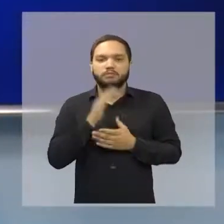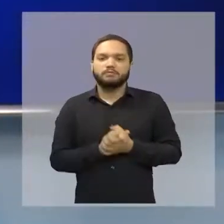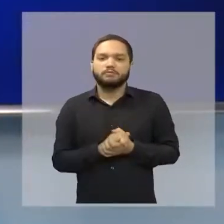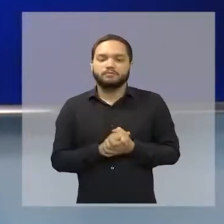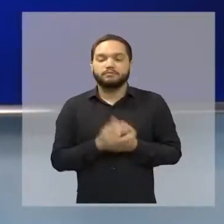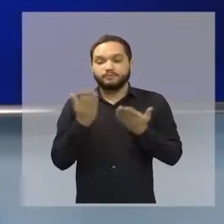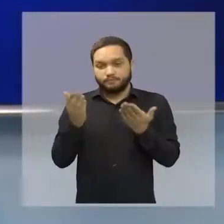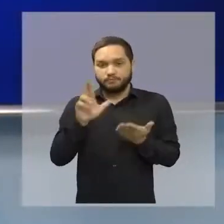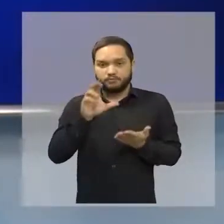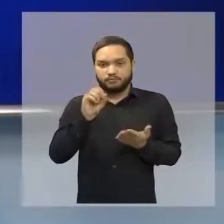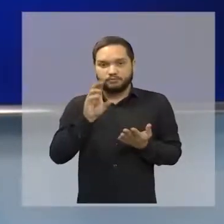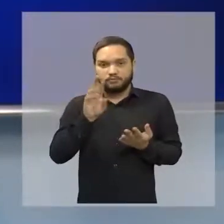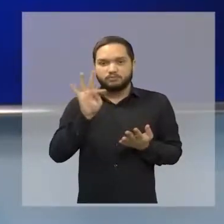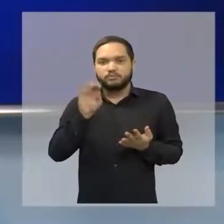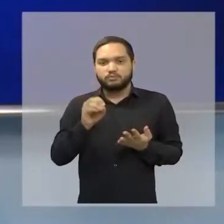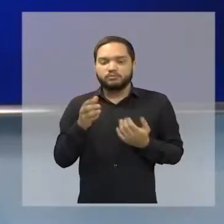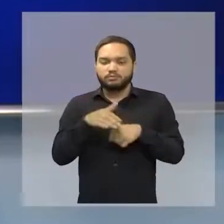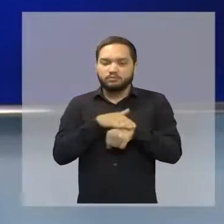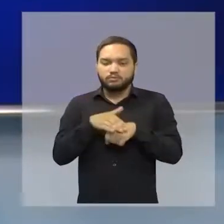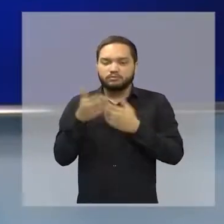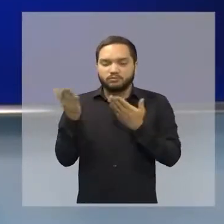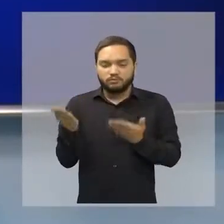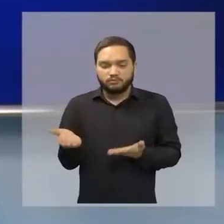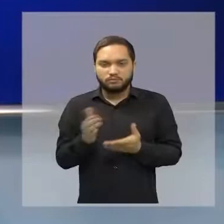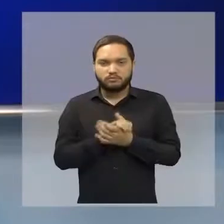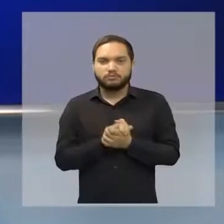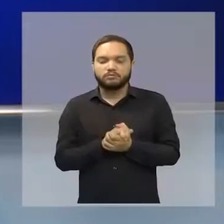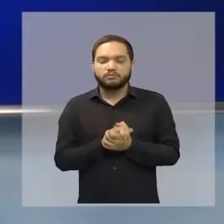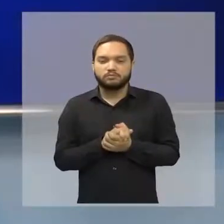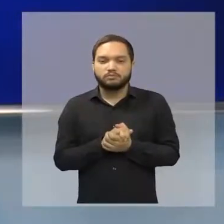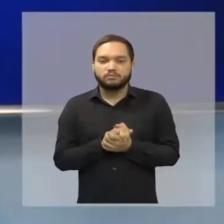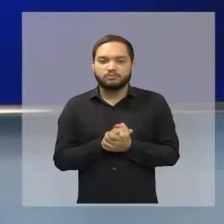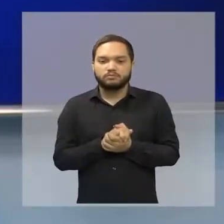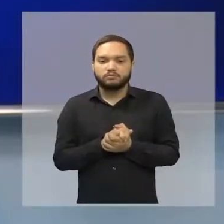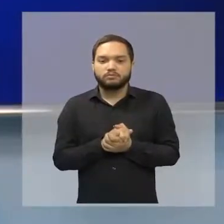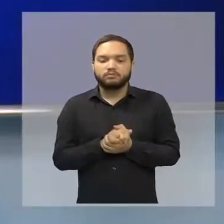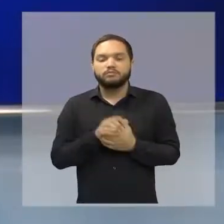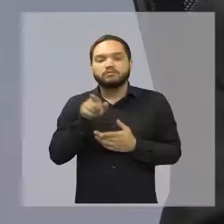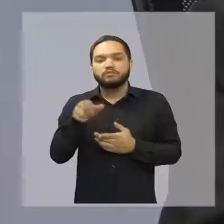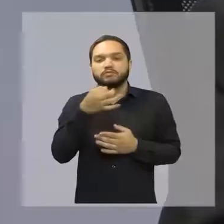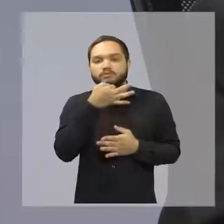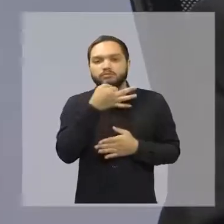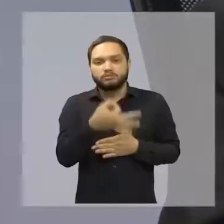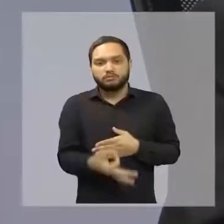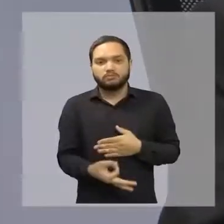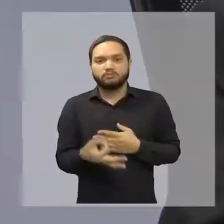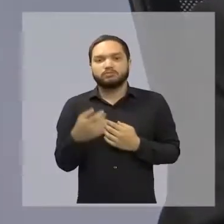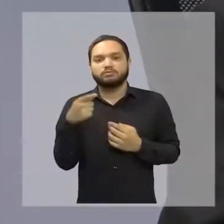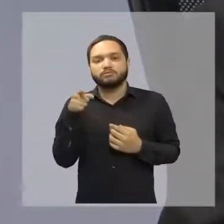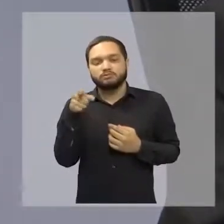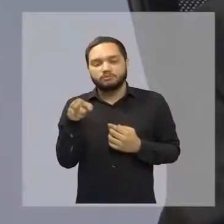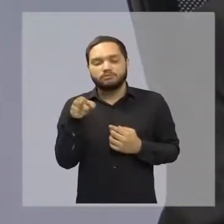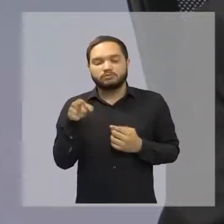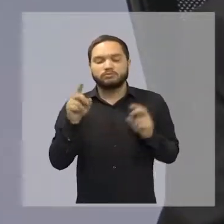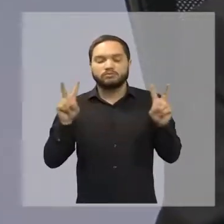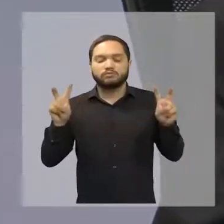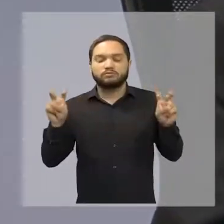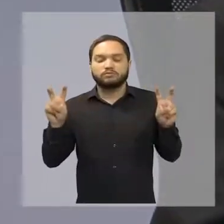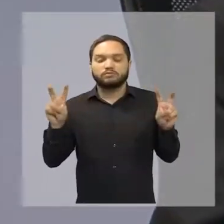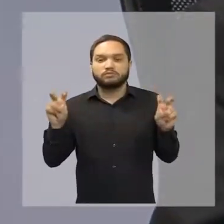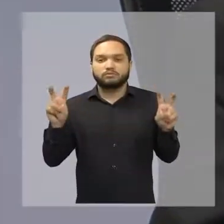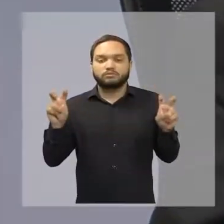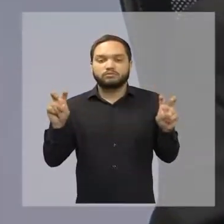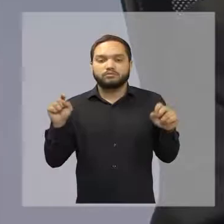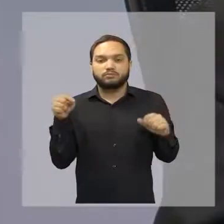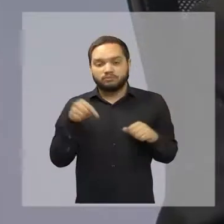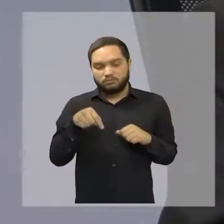Roberto Martins, começar com você. Qual é para você, que percepção você tem